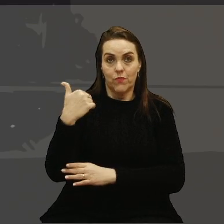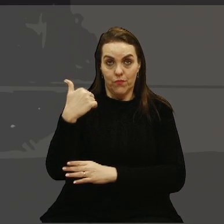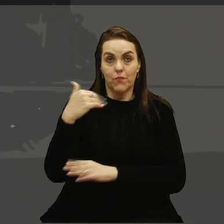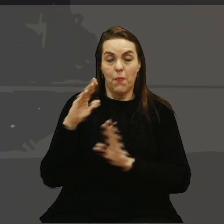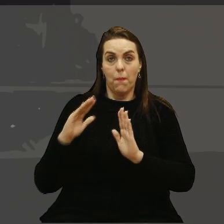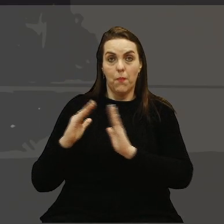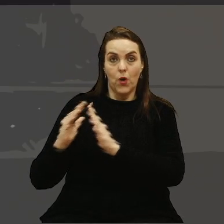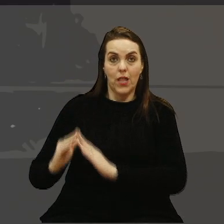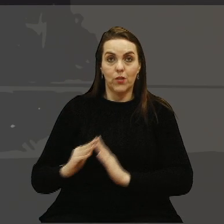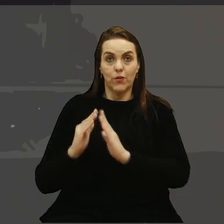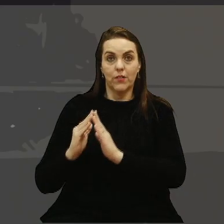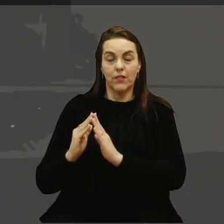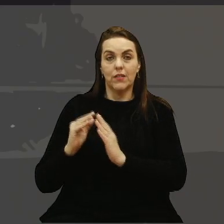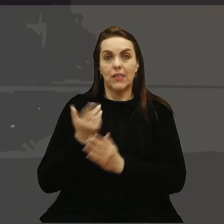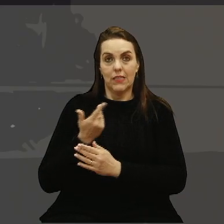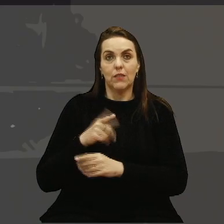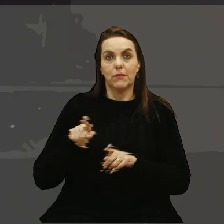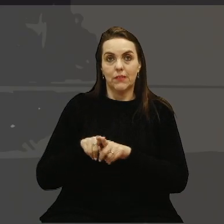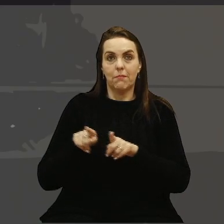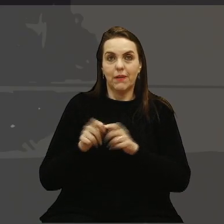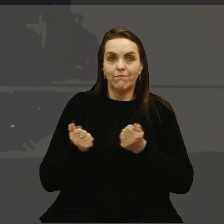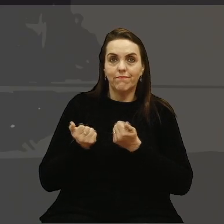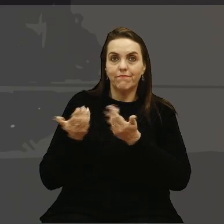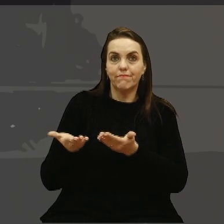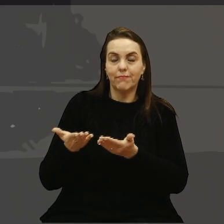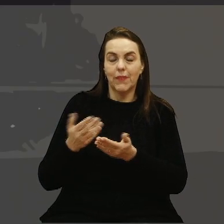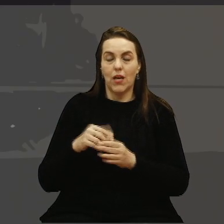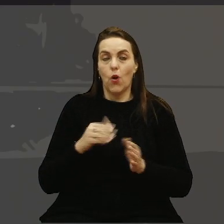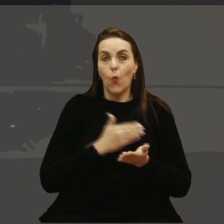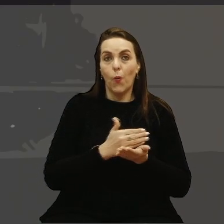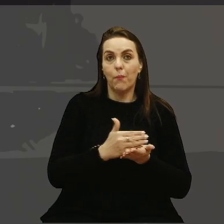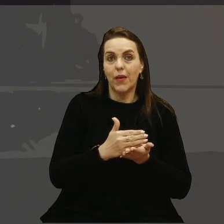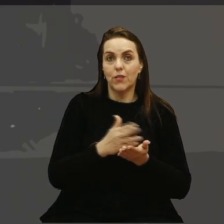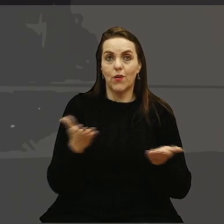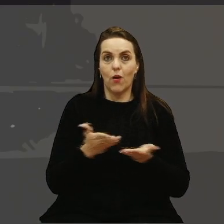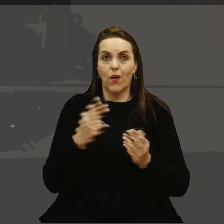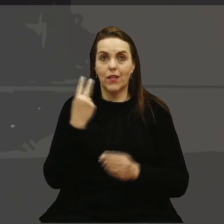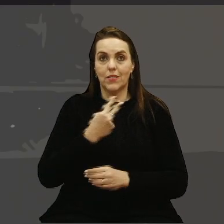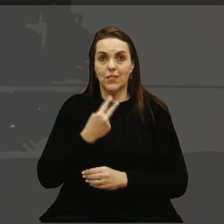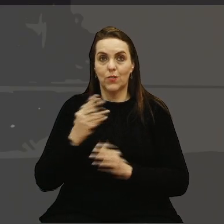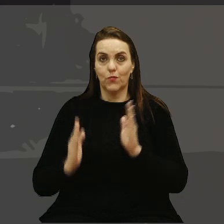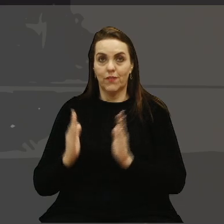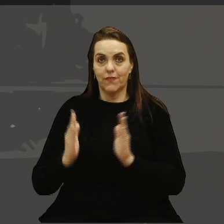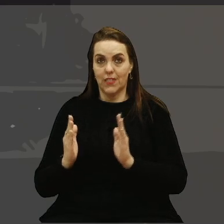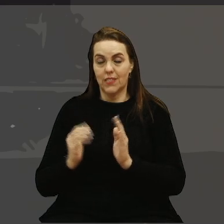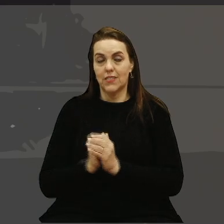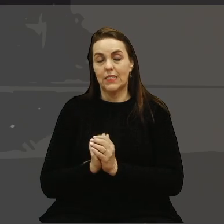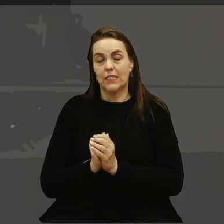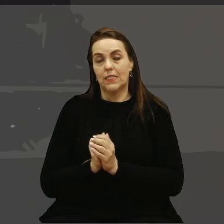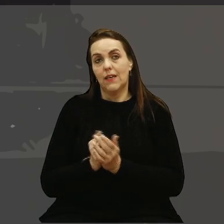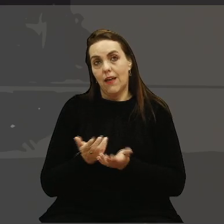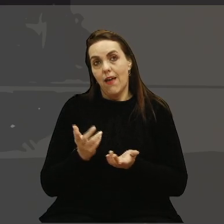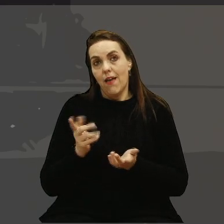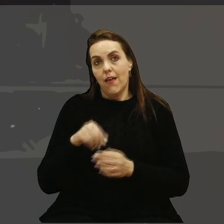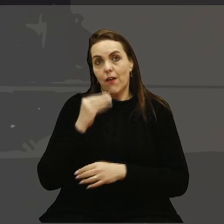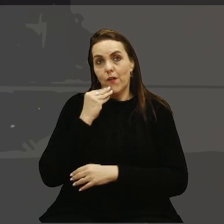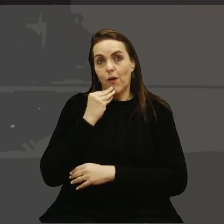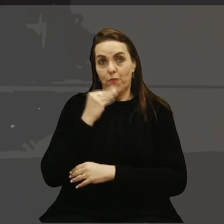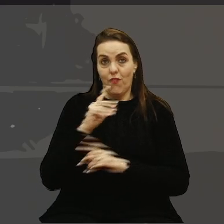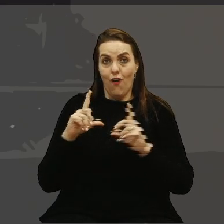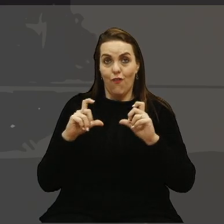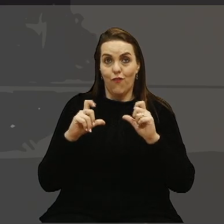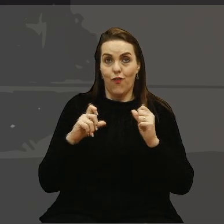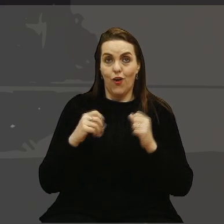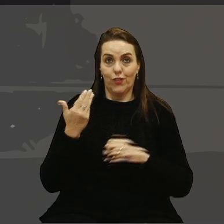moradores. Inclusive, foi entregue a primeira parte, veio agora a segunda etapa. E, claro, essa foto fala